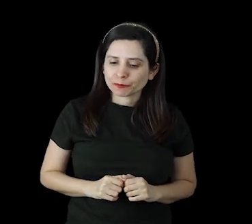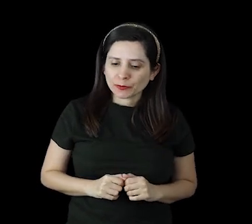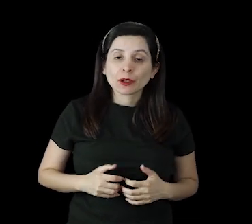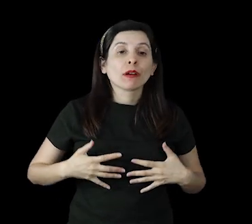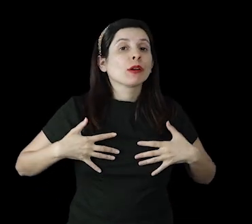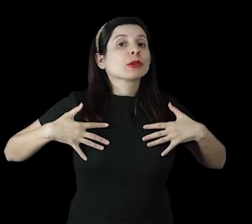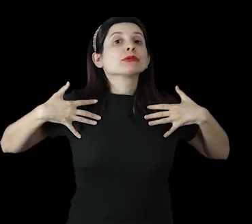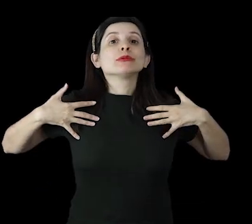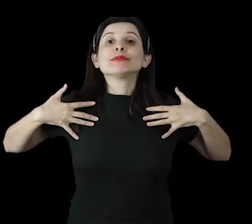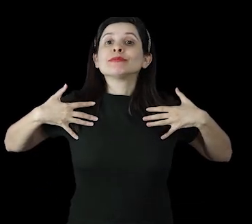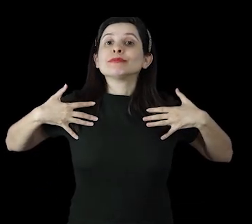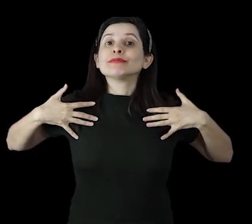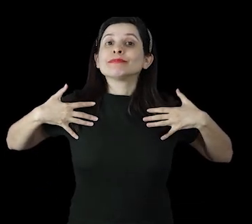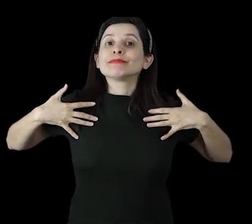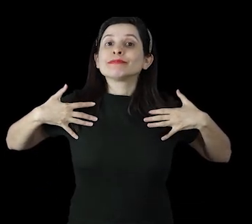orgulho,